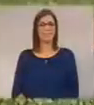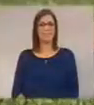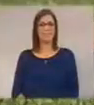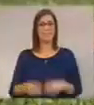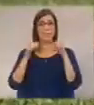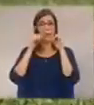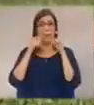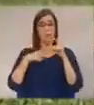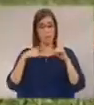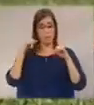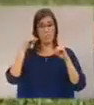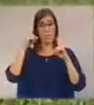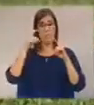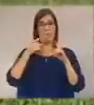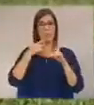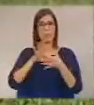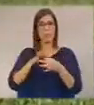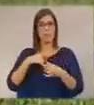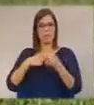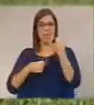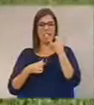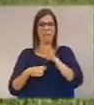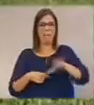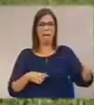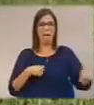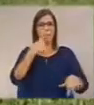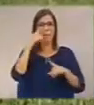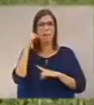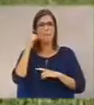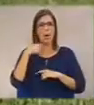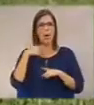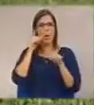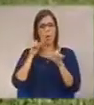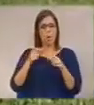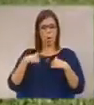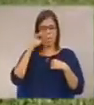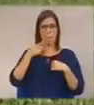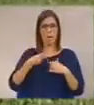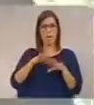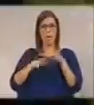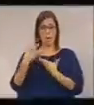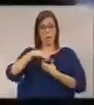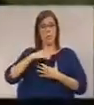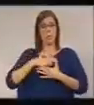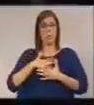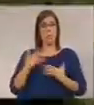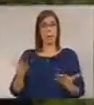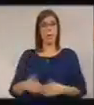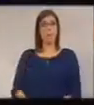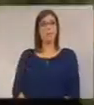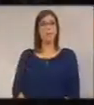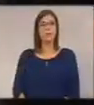Nas fotografias que nós tiramos com a máquina dizem muito mais sobre nós do que o telemóvel, porque somos nós que controlamos tudo, a máquina faz quase parte de nós.